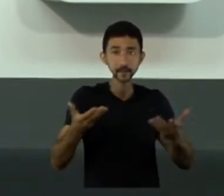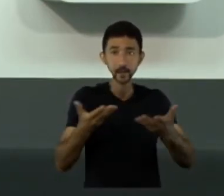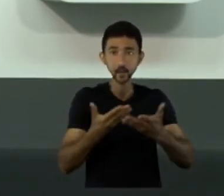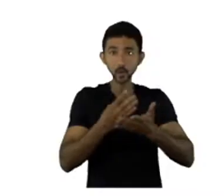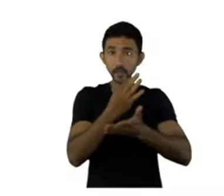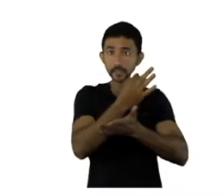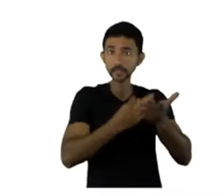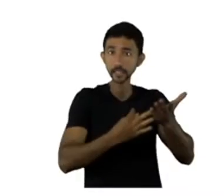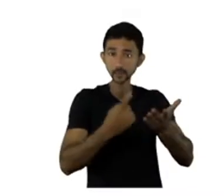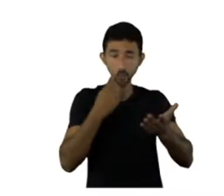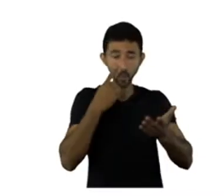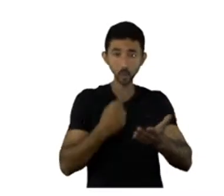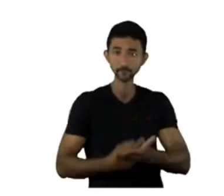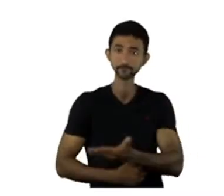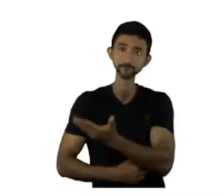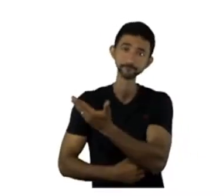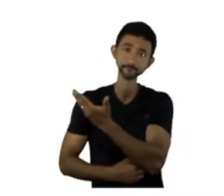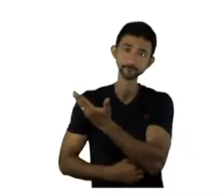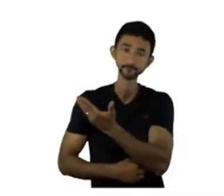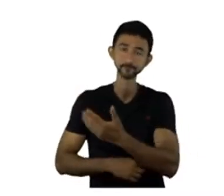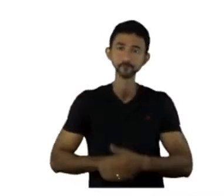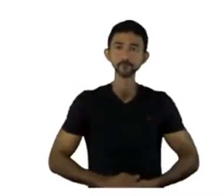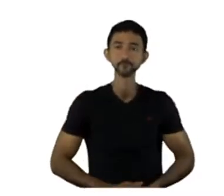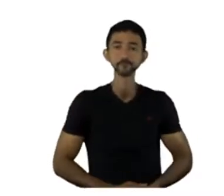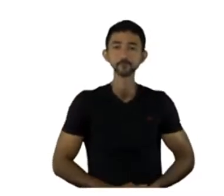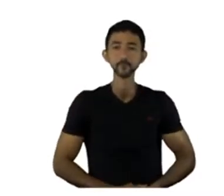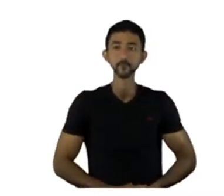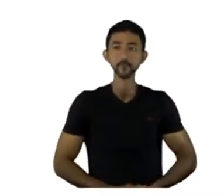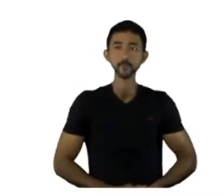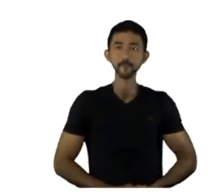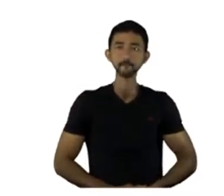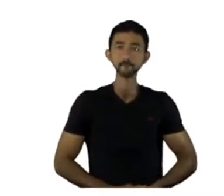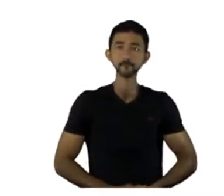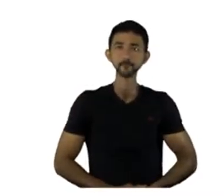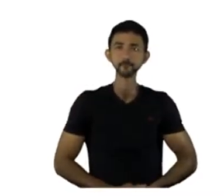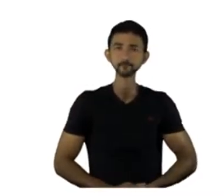o texto aqui com vocês. Vamos lá, então. Primeira